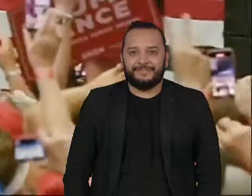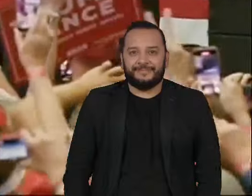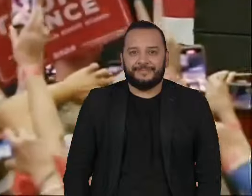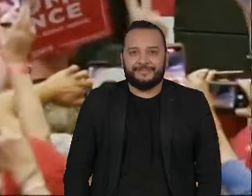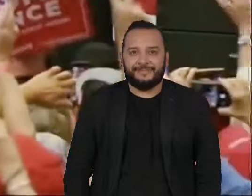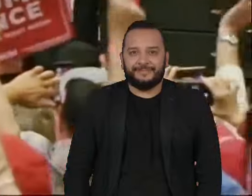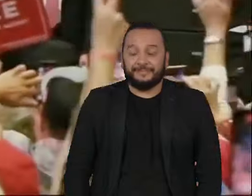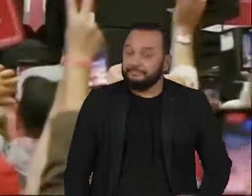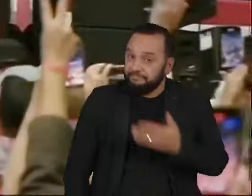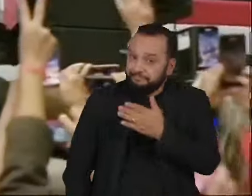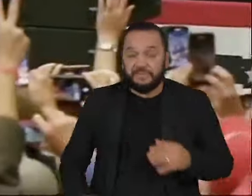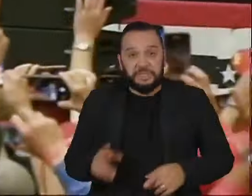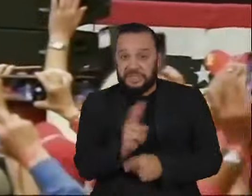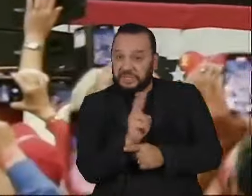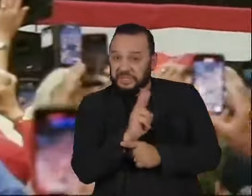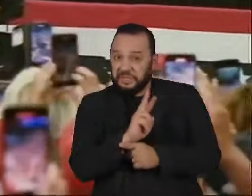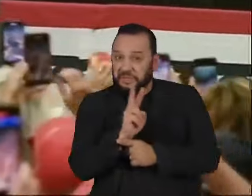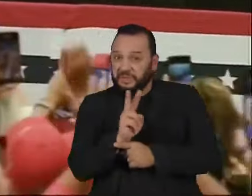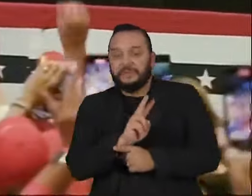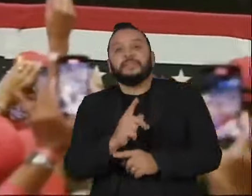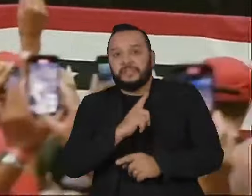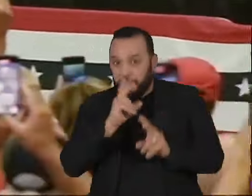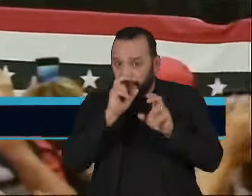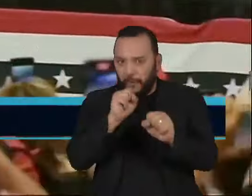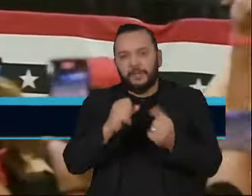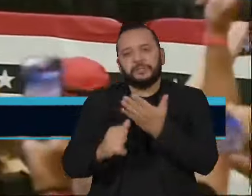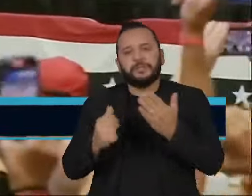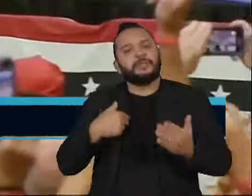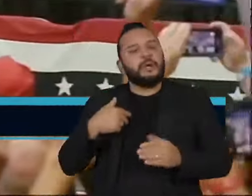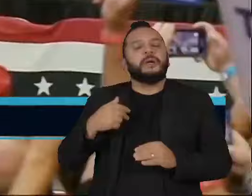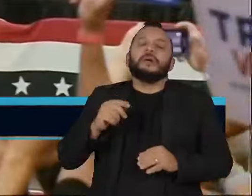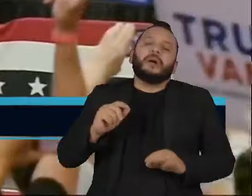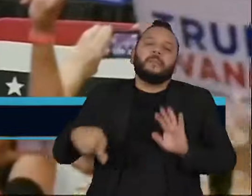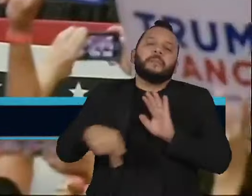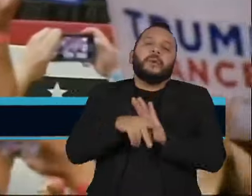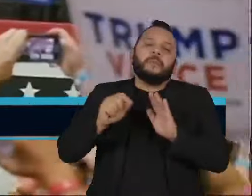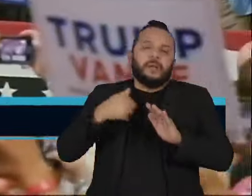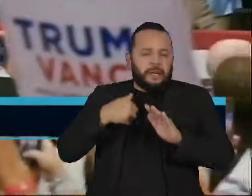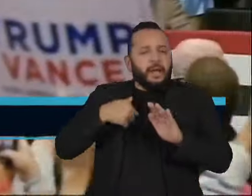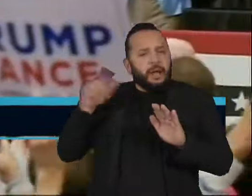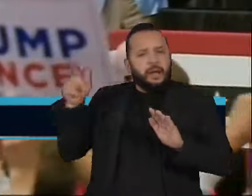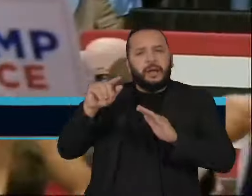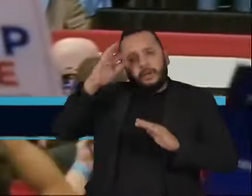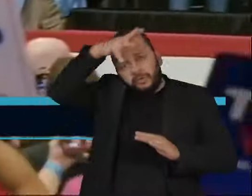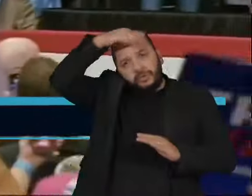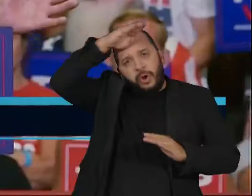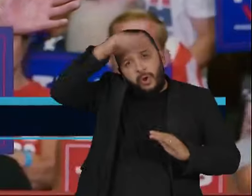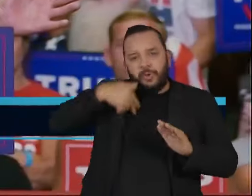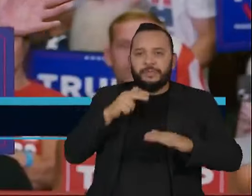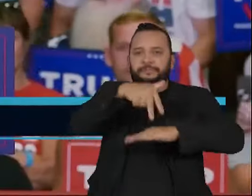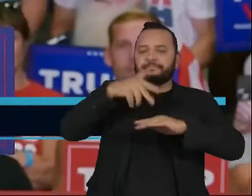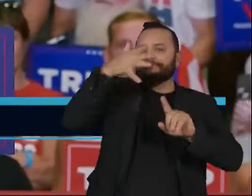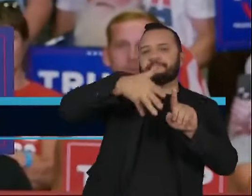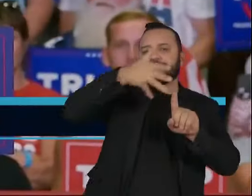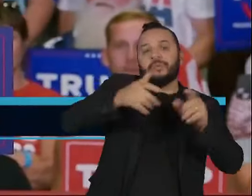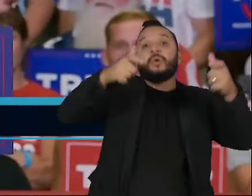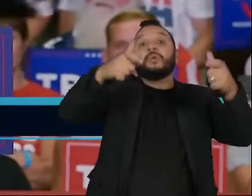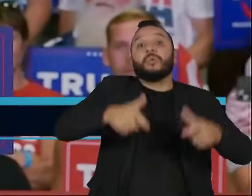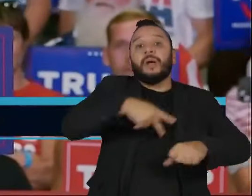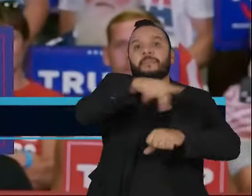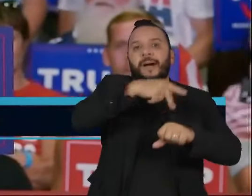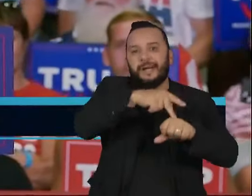Com a segurança reforçada, Donald Trump fez o primeiro comício em Michigan, uma semana após o atentado a tiros. Estado onde